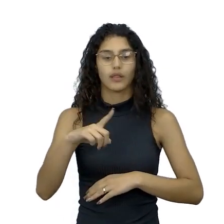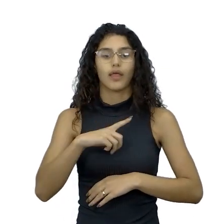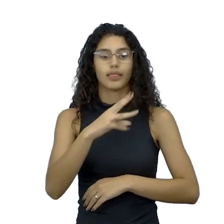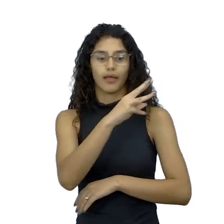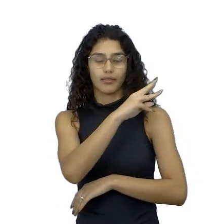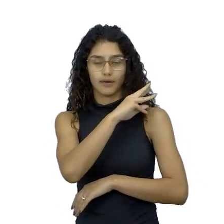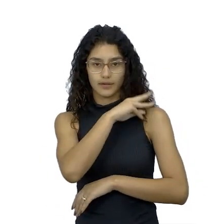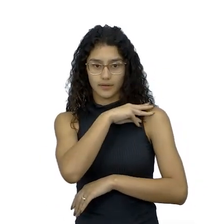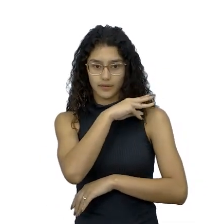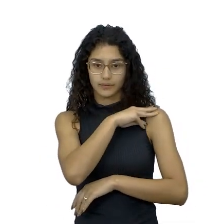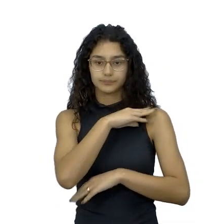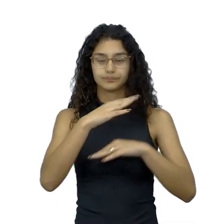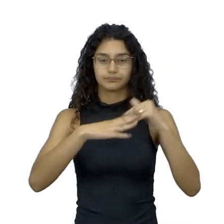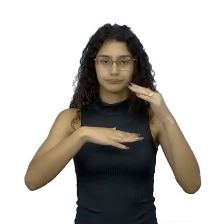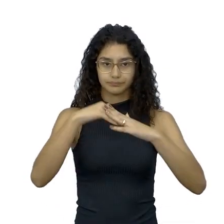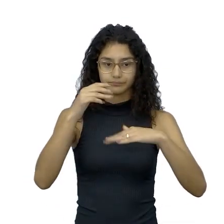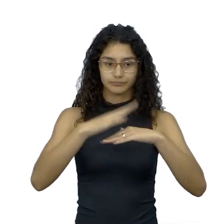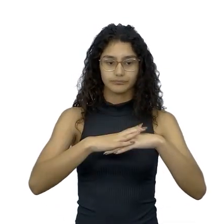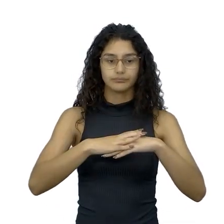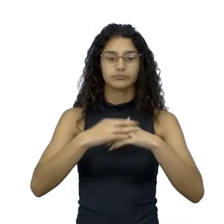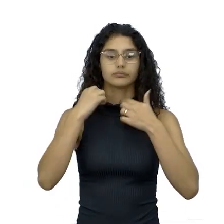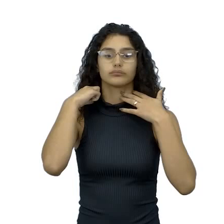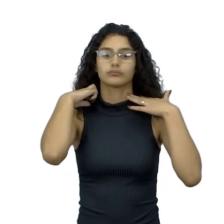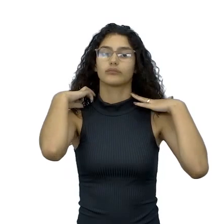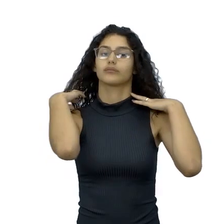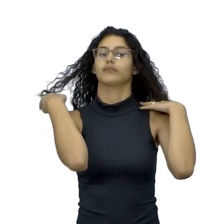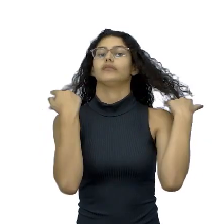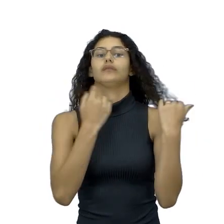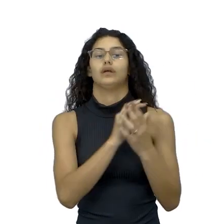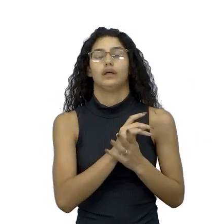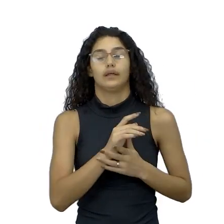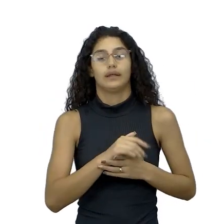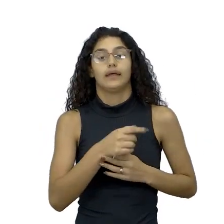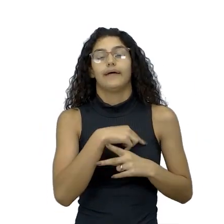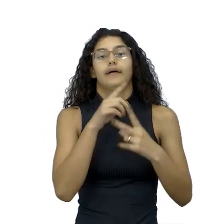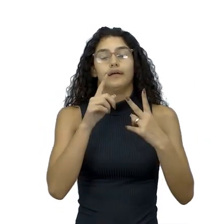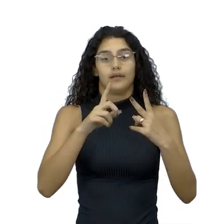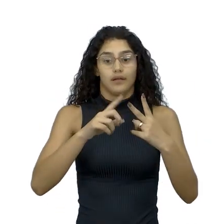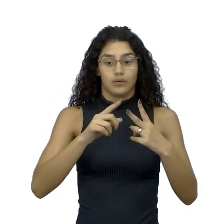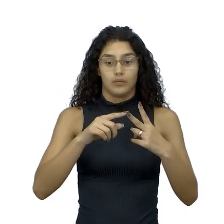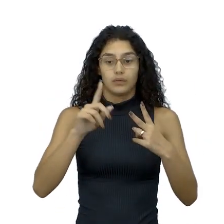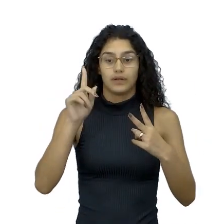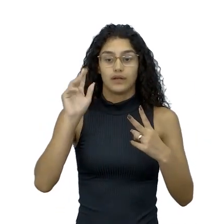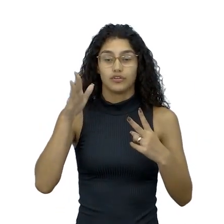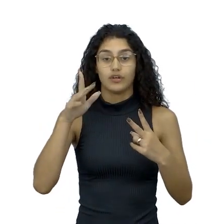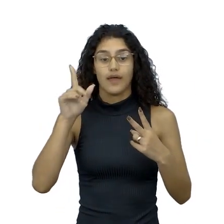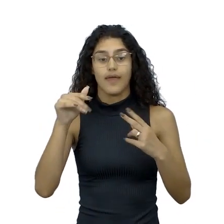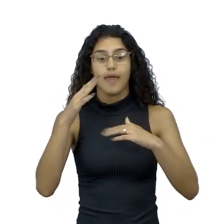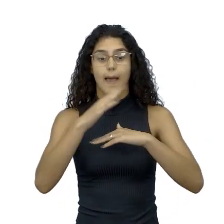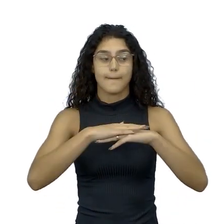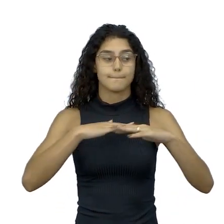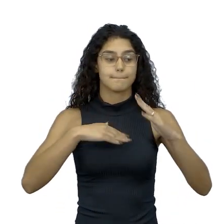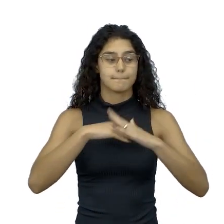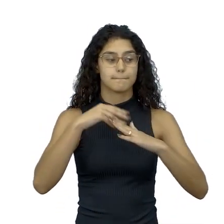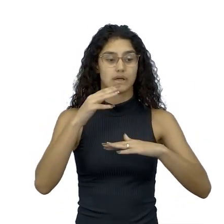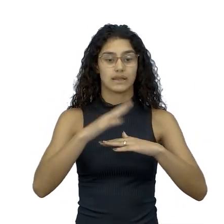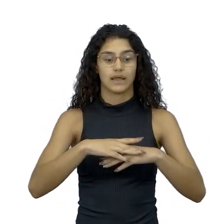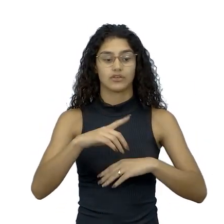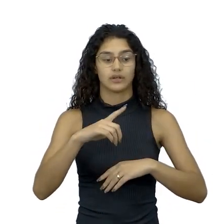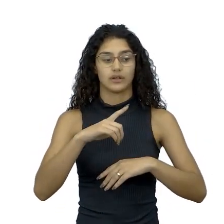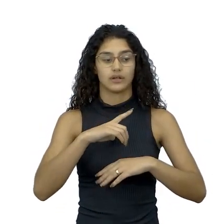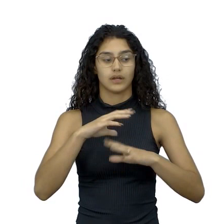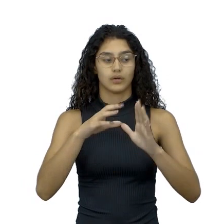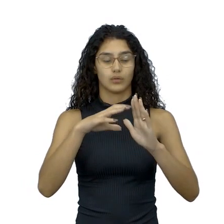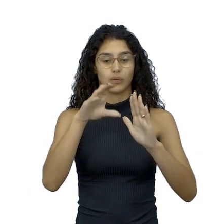terceira série, né, do ensino médio, e a segunda, ela já é uma habilidade prevista no currículo